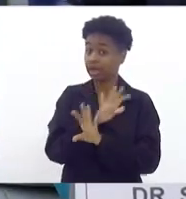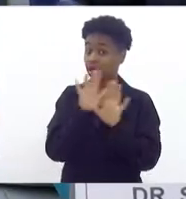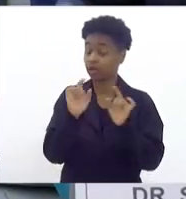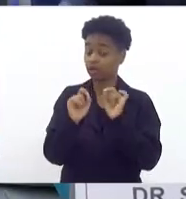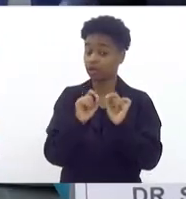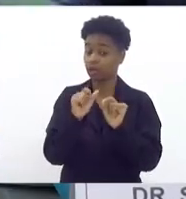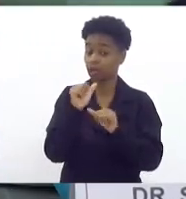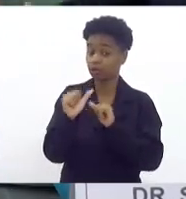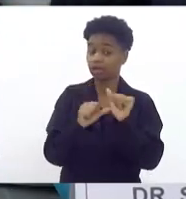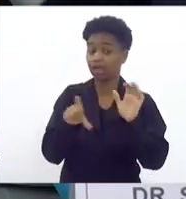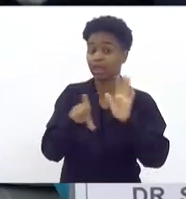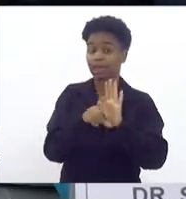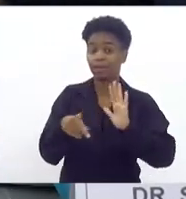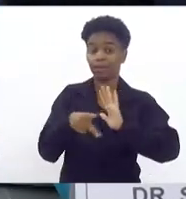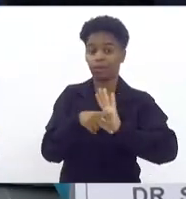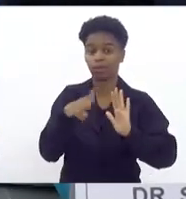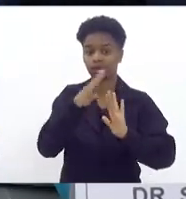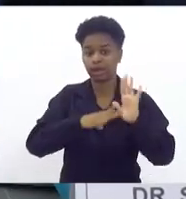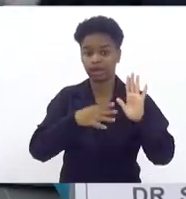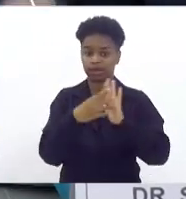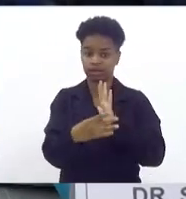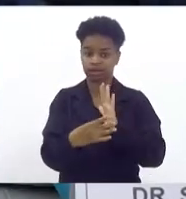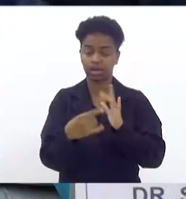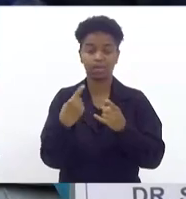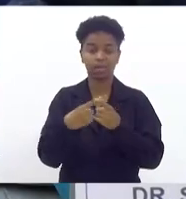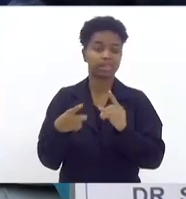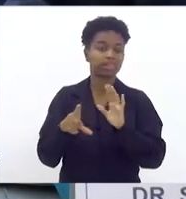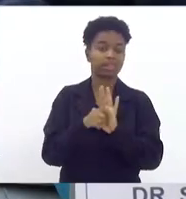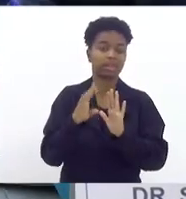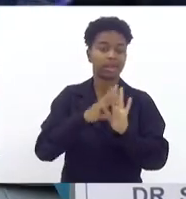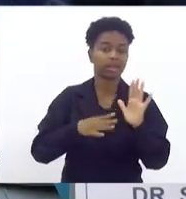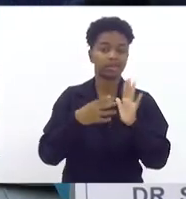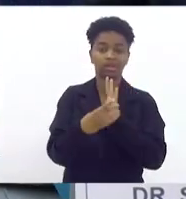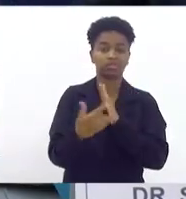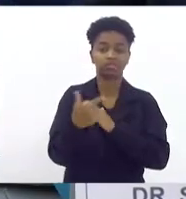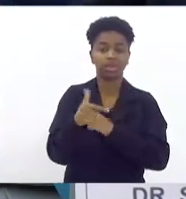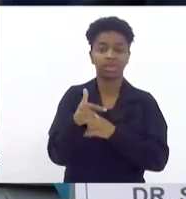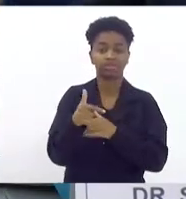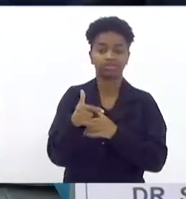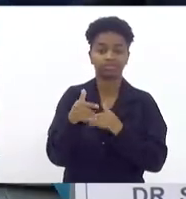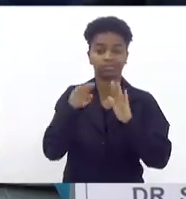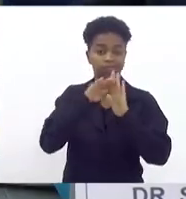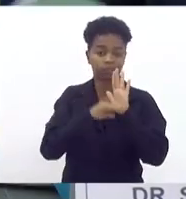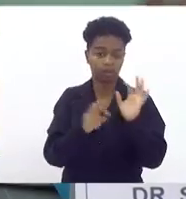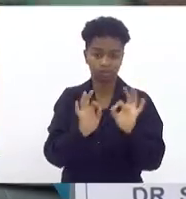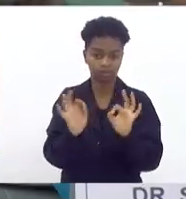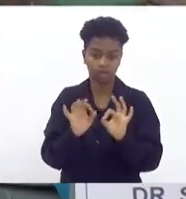a lei de calendário. E a lei de calendário não cria programa nenhum. É uma lei extensa com N